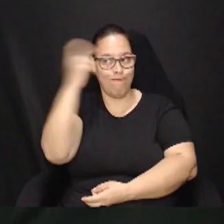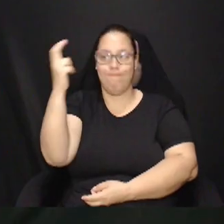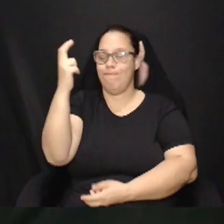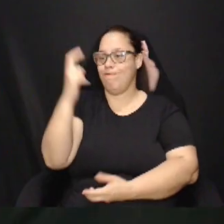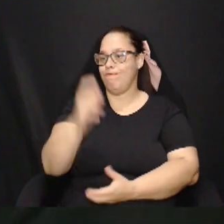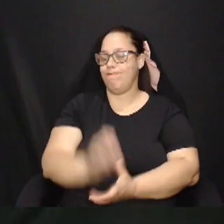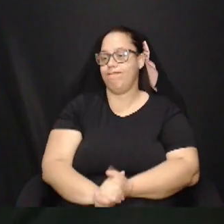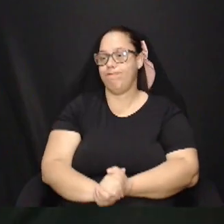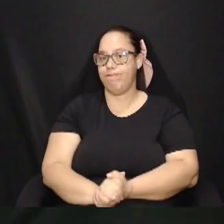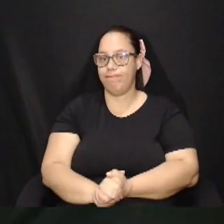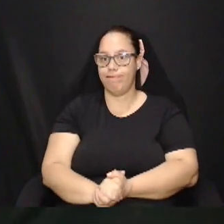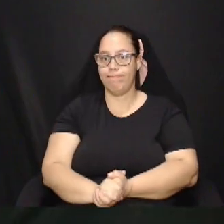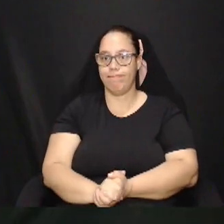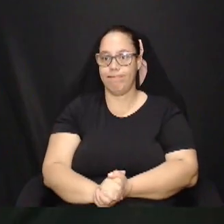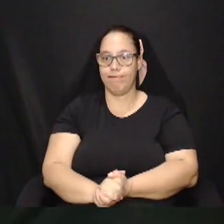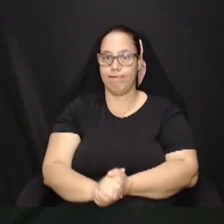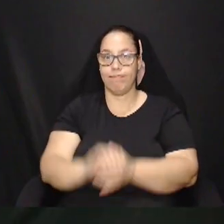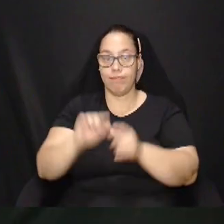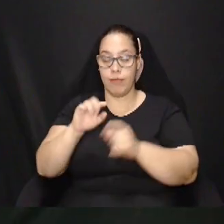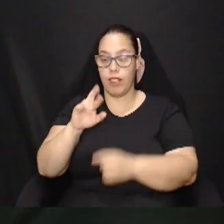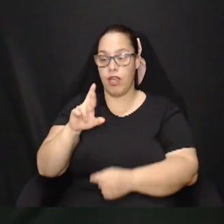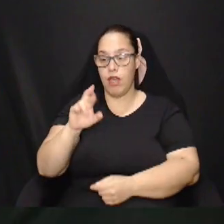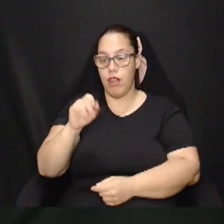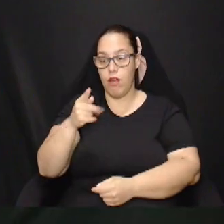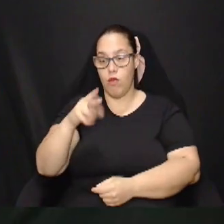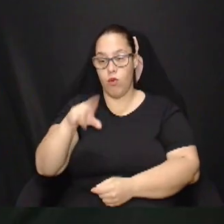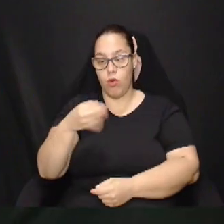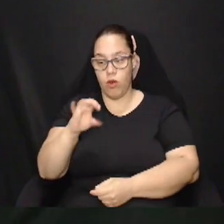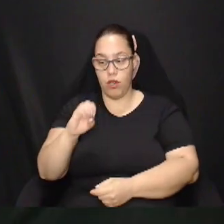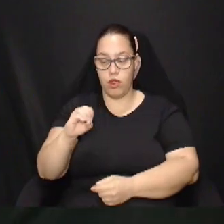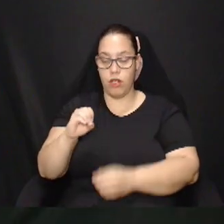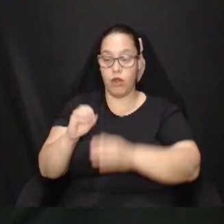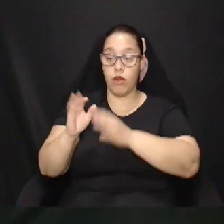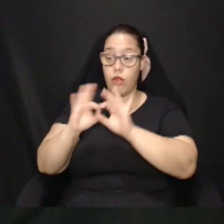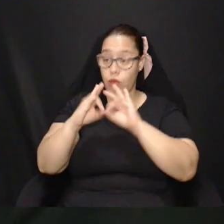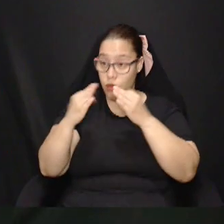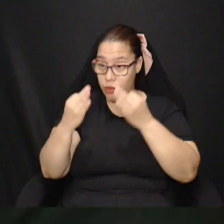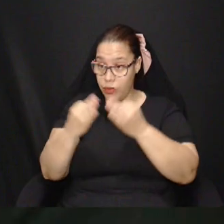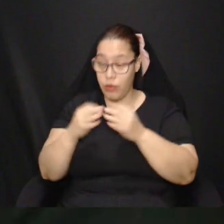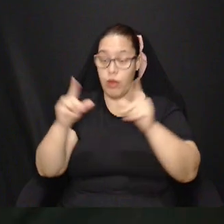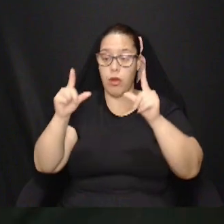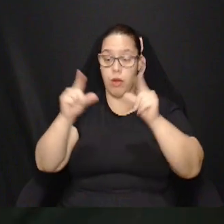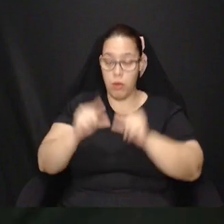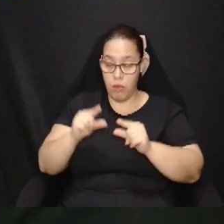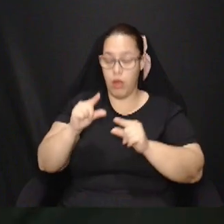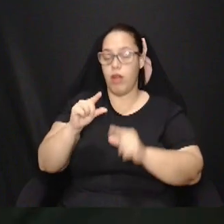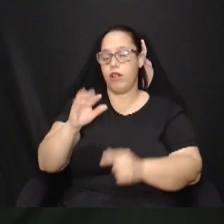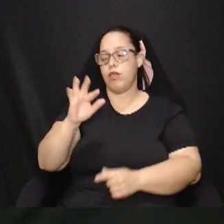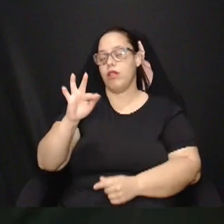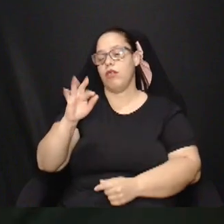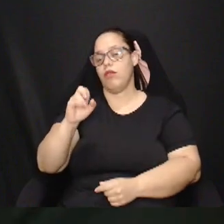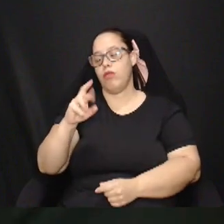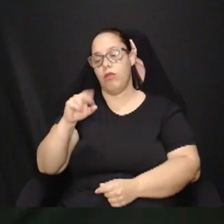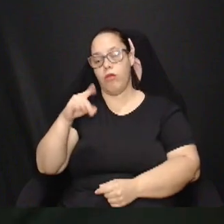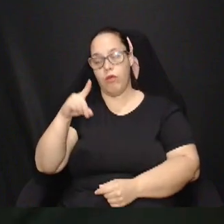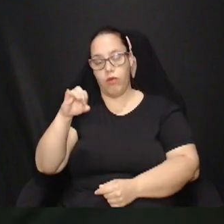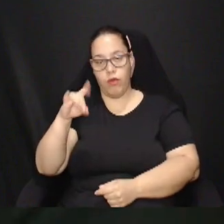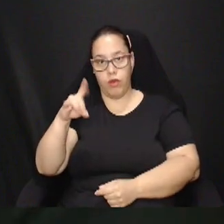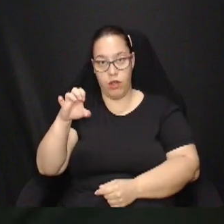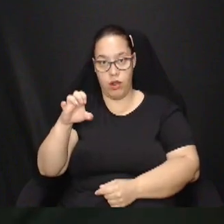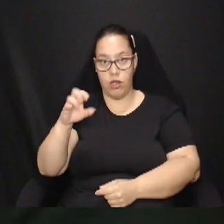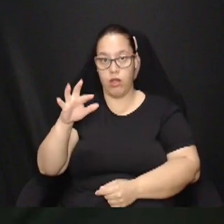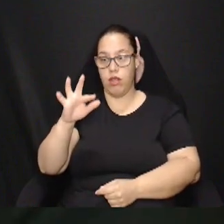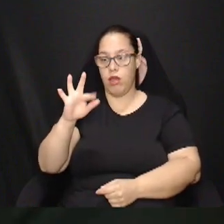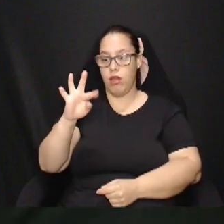em reprodução, quando a gente fala em família, quando a gente fala em baixa fertilidade. Agora, Tamires, muitos casais